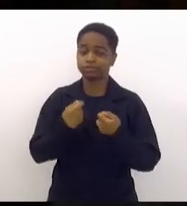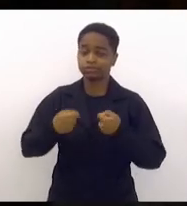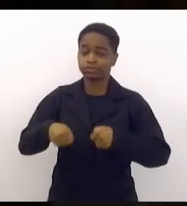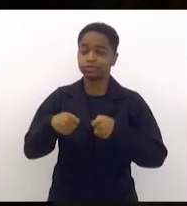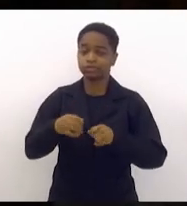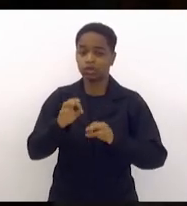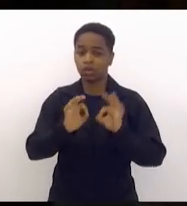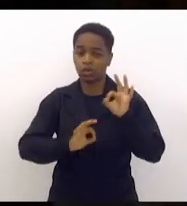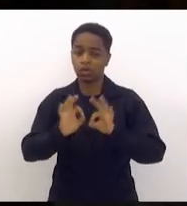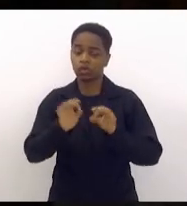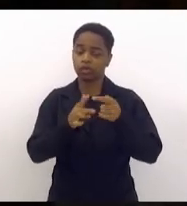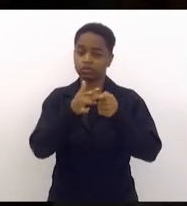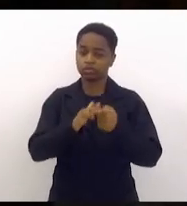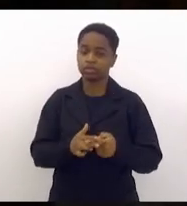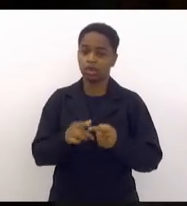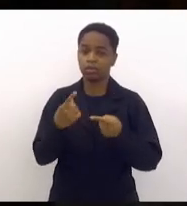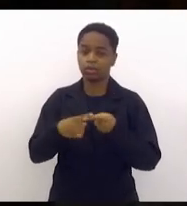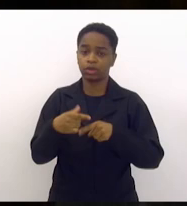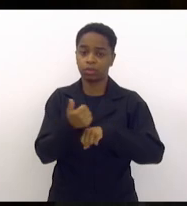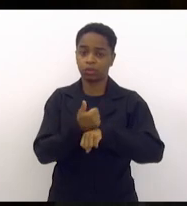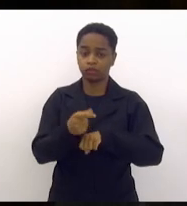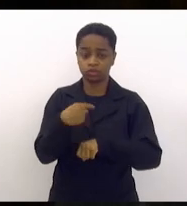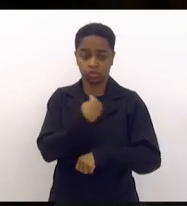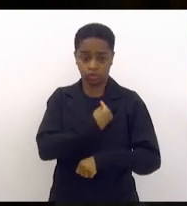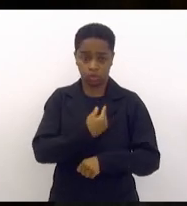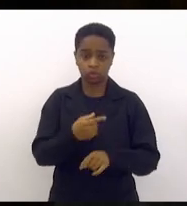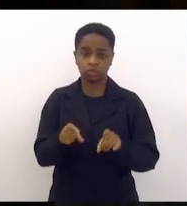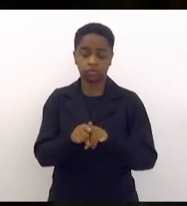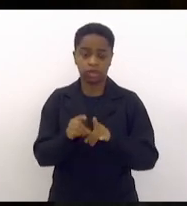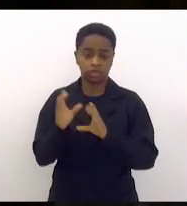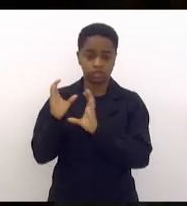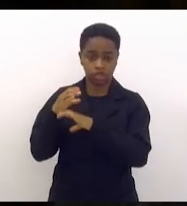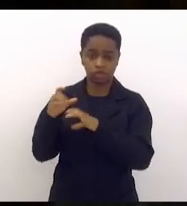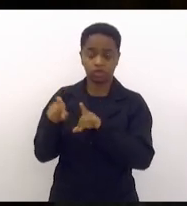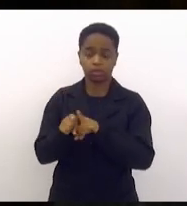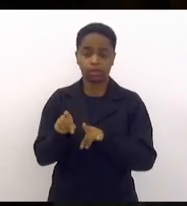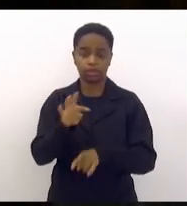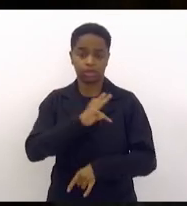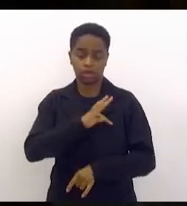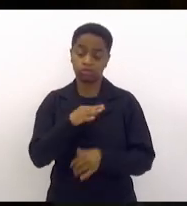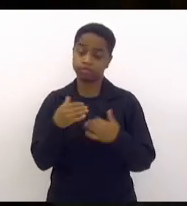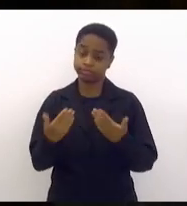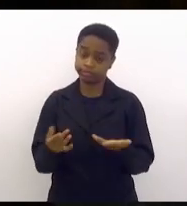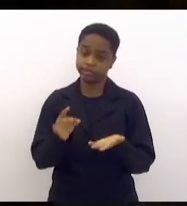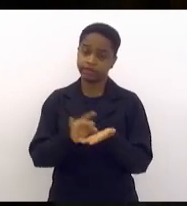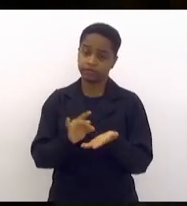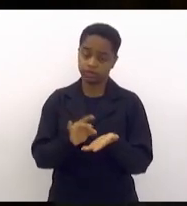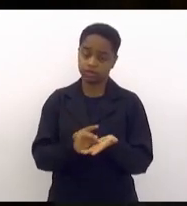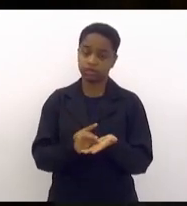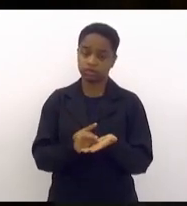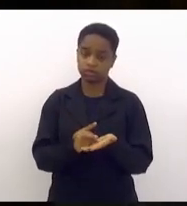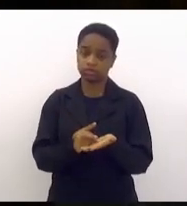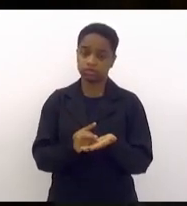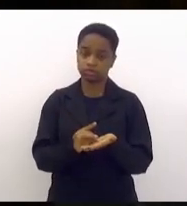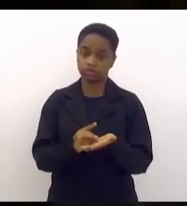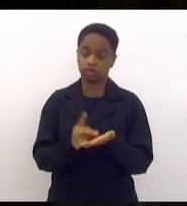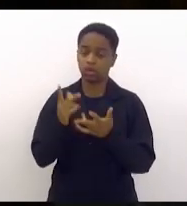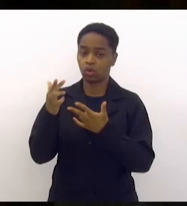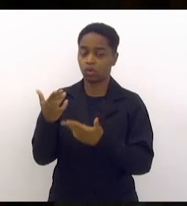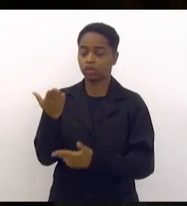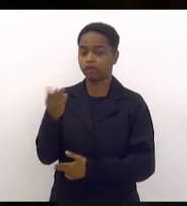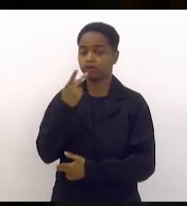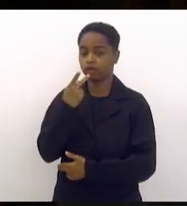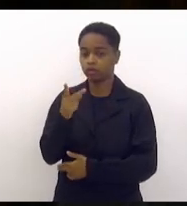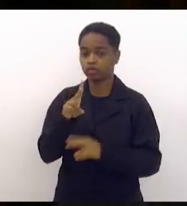aqui com os nossos trabalhadores os nossos técnicos os nossos Engenheiros Então realmente quando o Sandrão falou dos